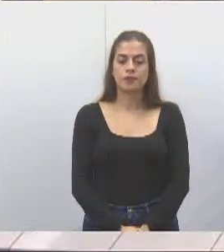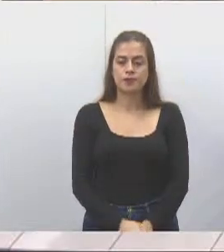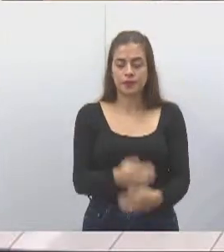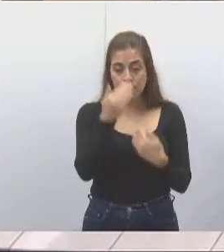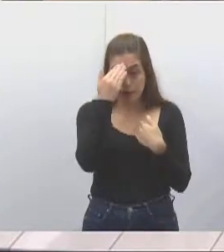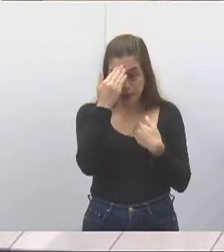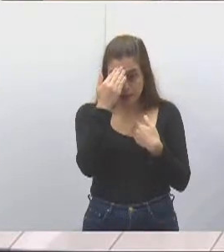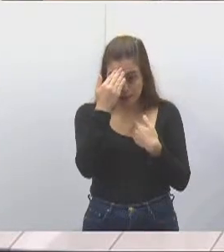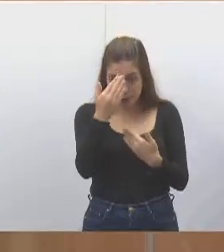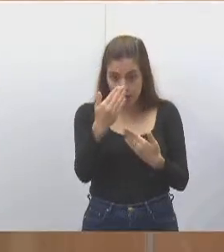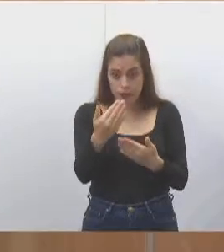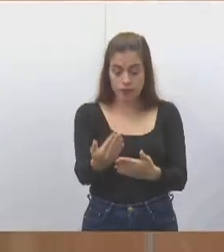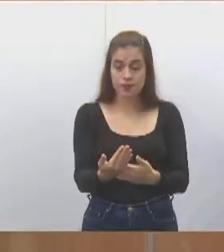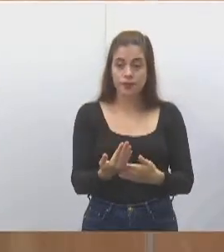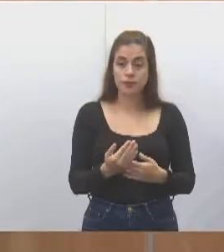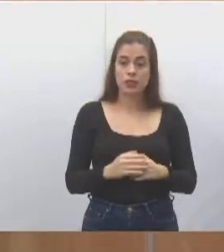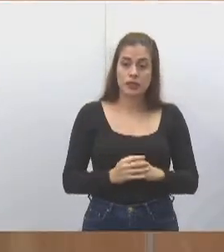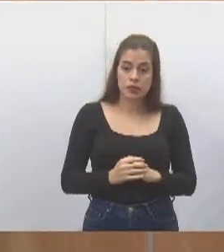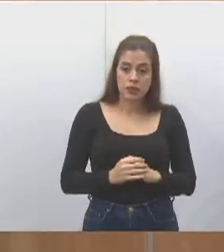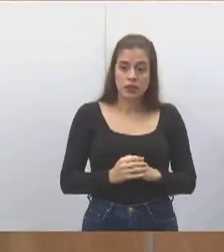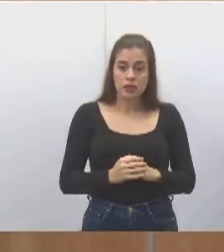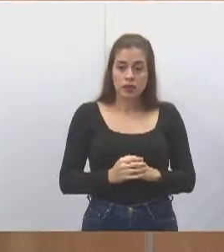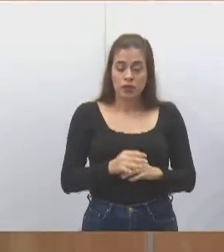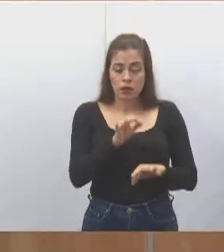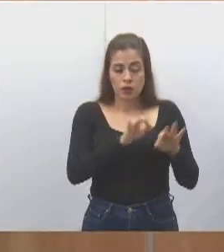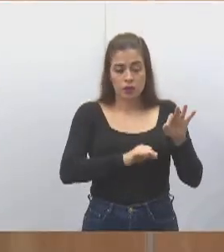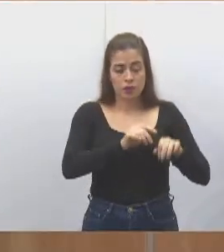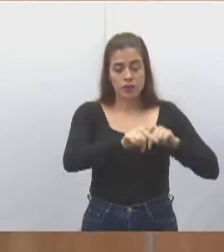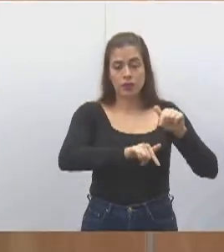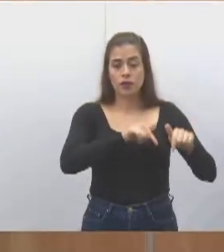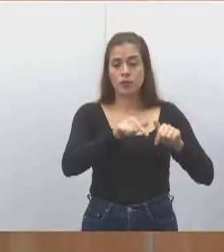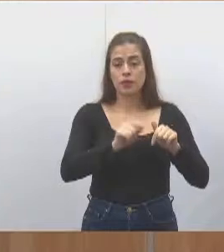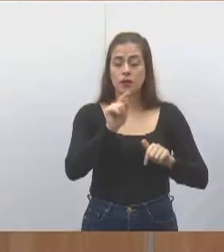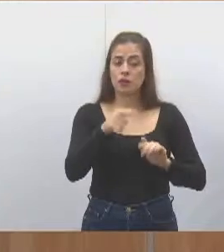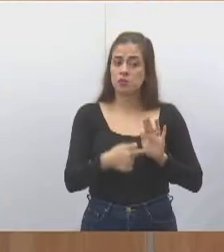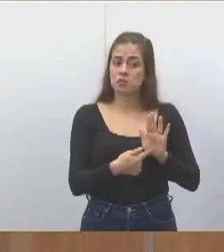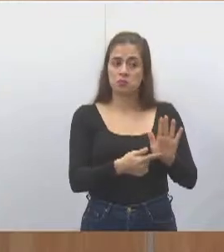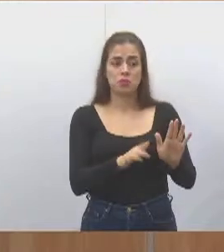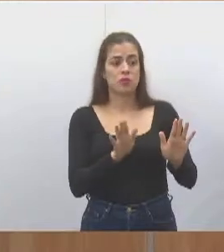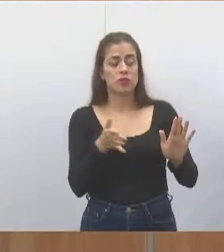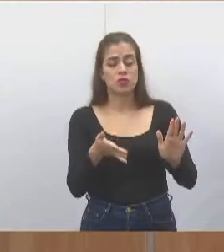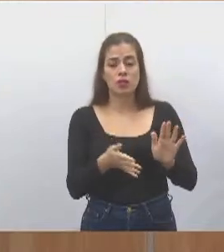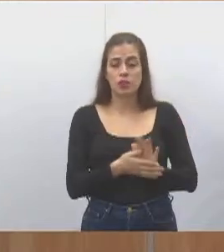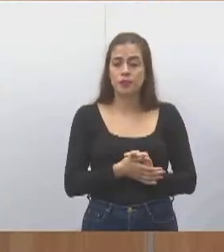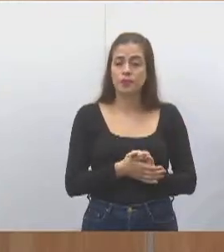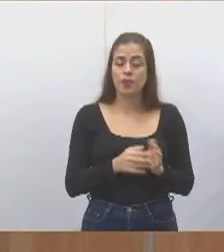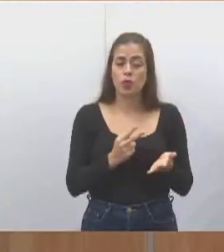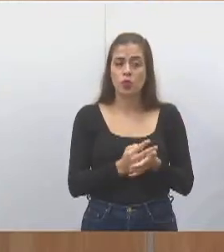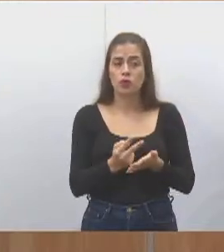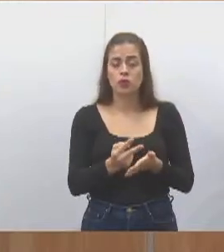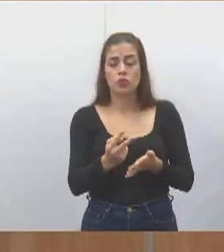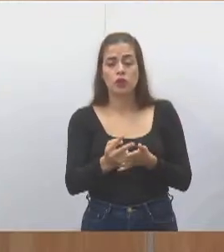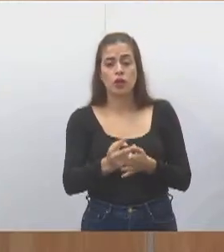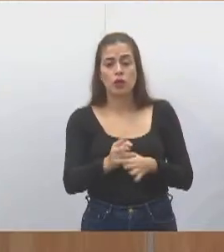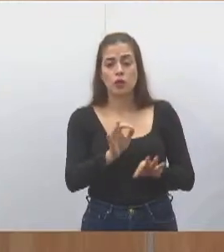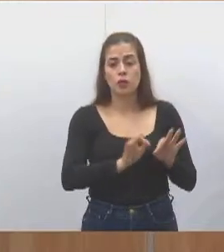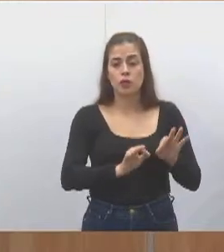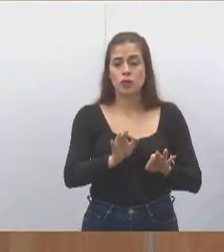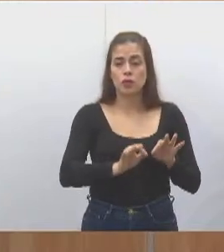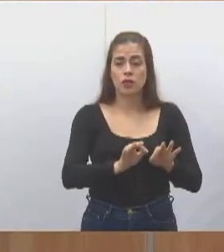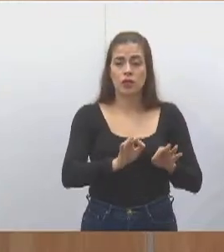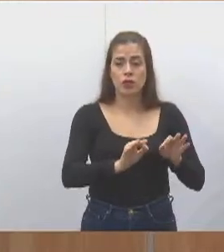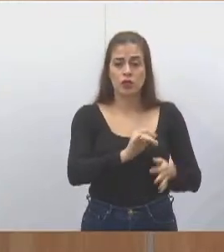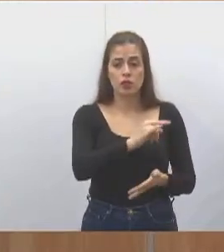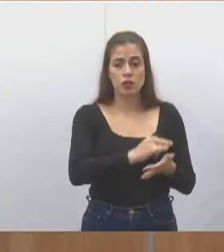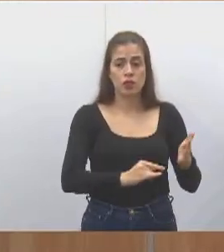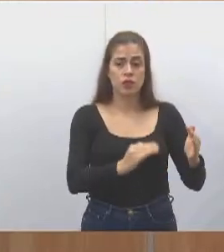Obrigado pela contribuição. O plano de trabalho seria realmente o que eu falei, que é a continuidade do processo de regularização fundiária, fase